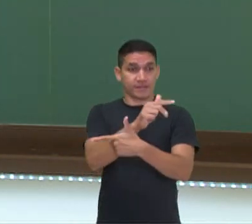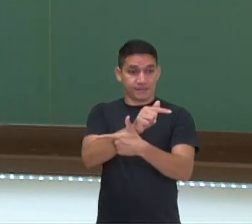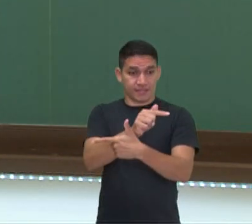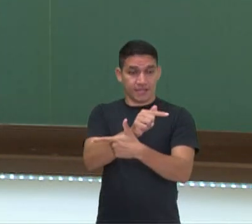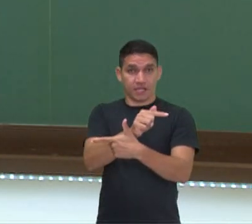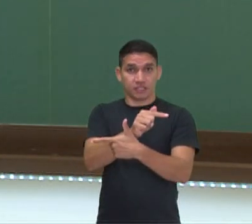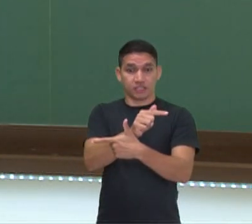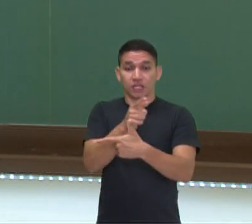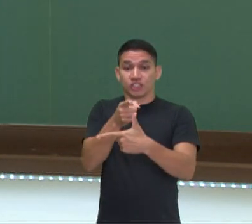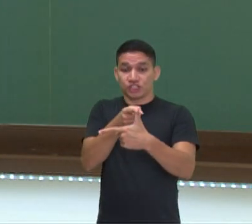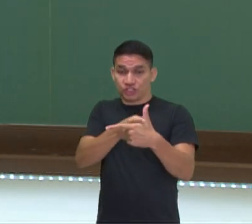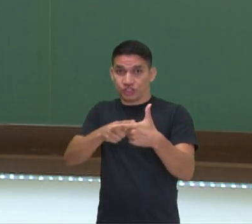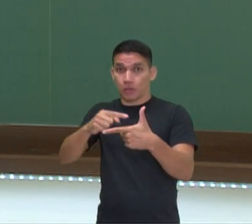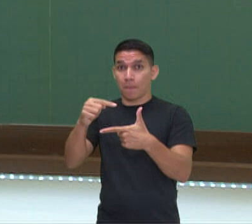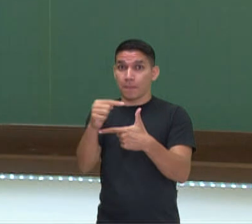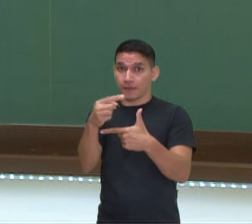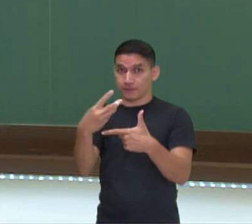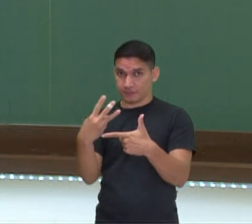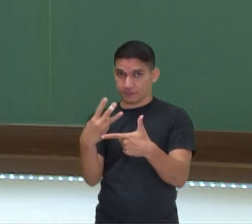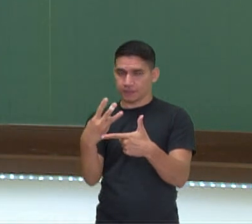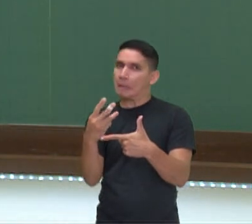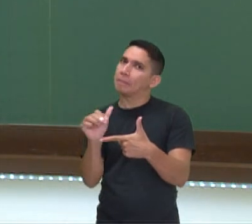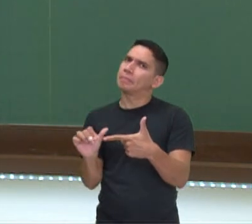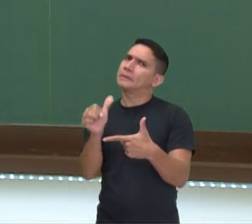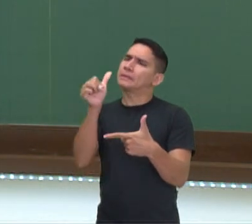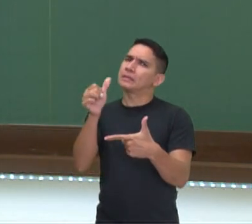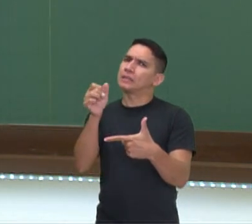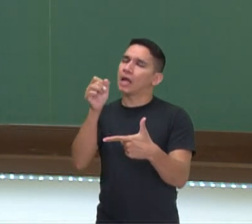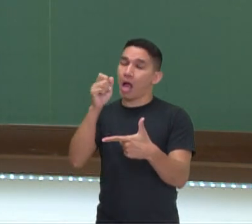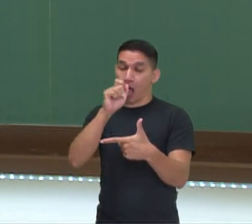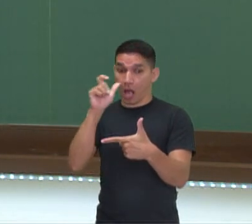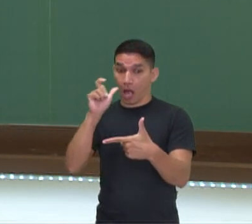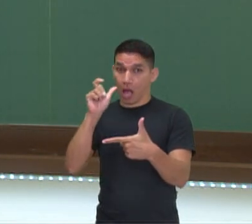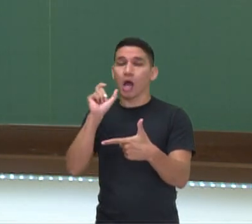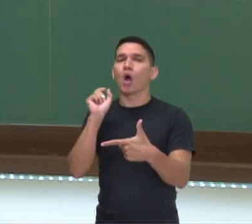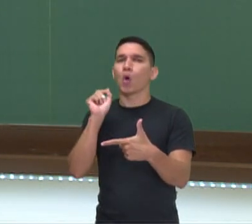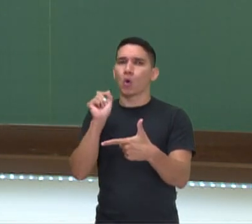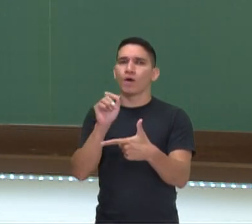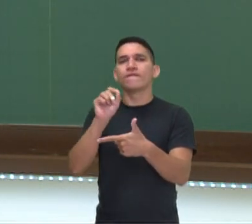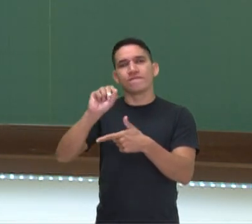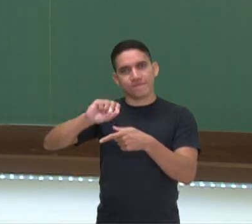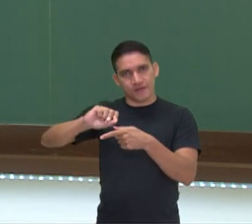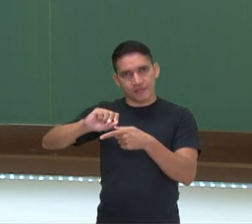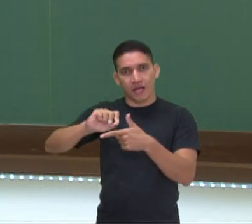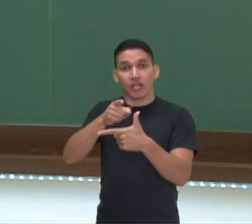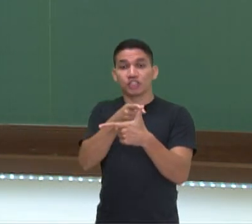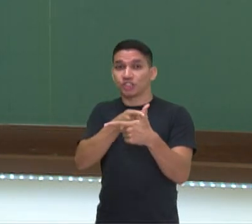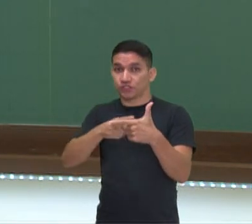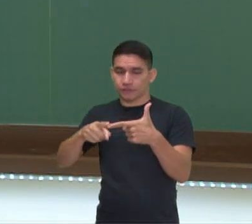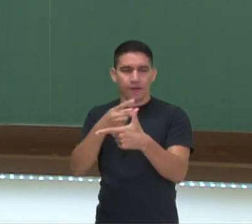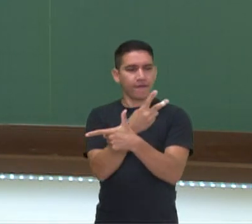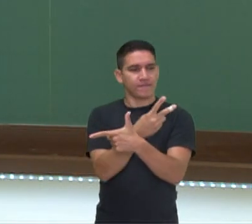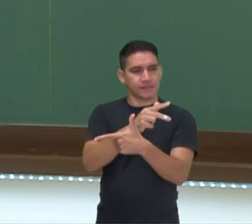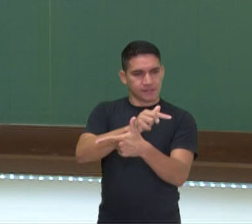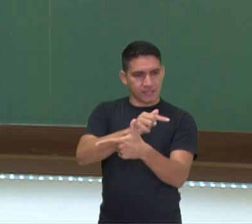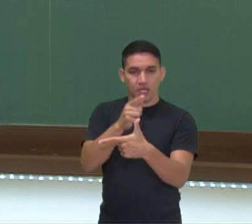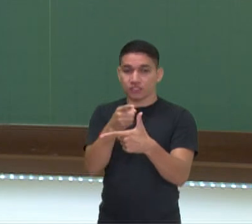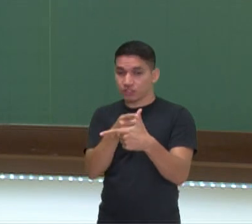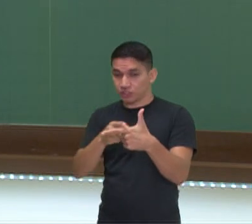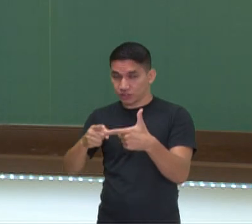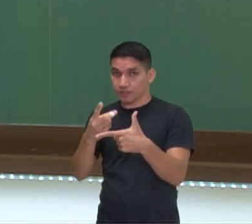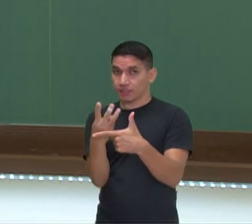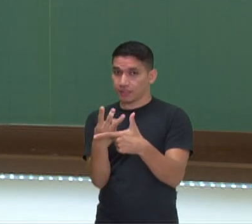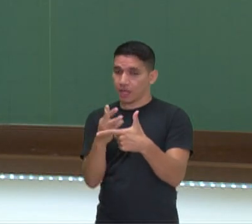/ menos três então primeiro me preocupa em fazer apenas a divisão 27 dividido por